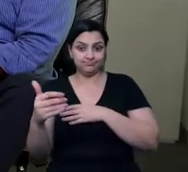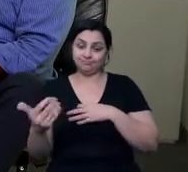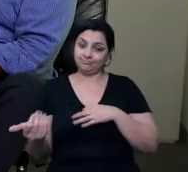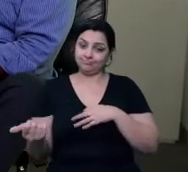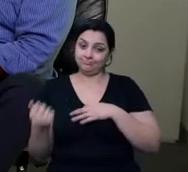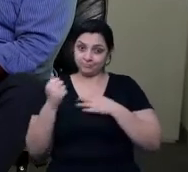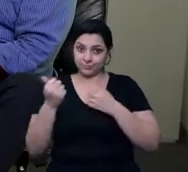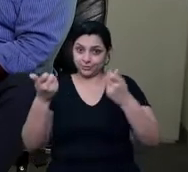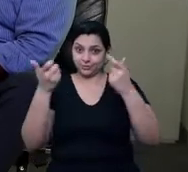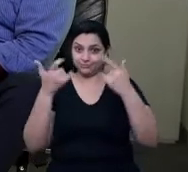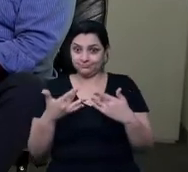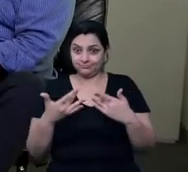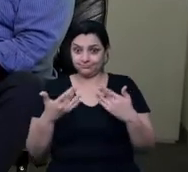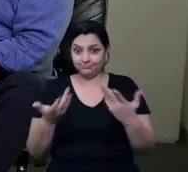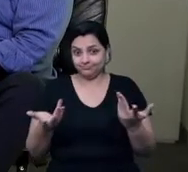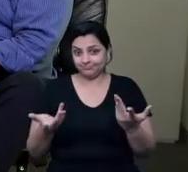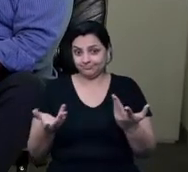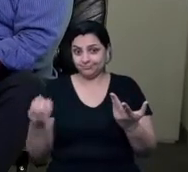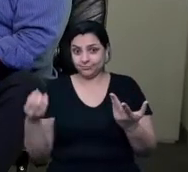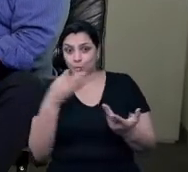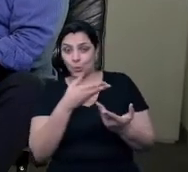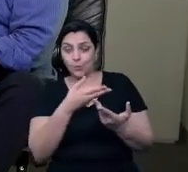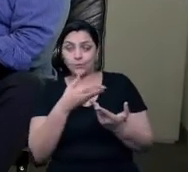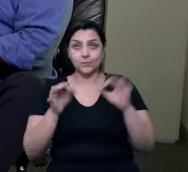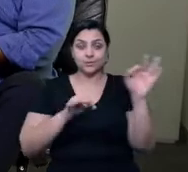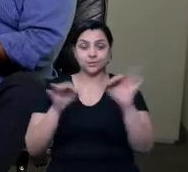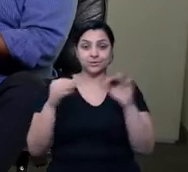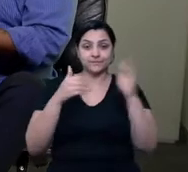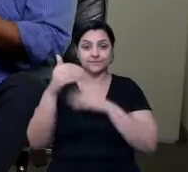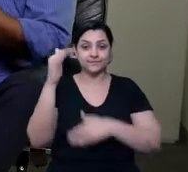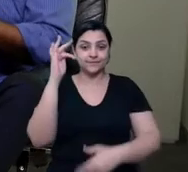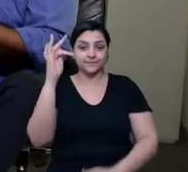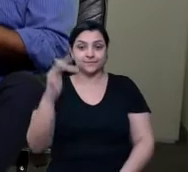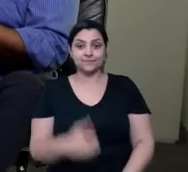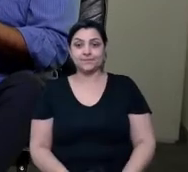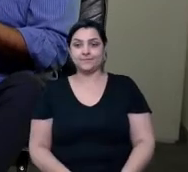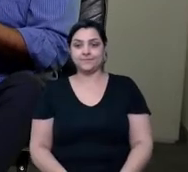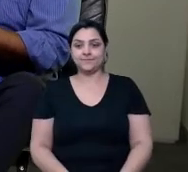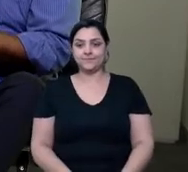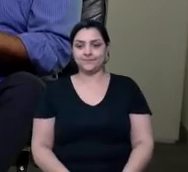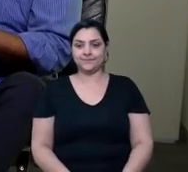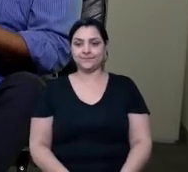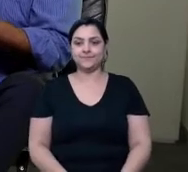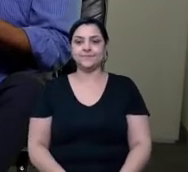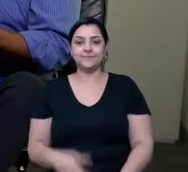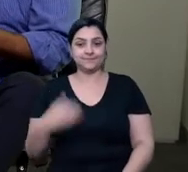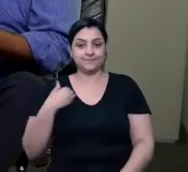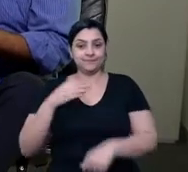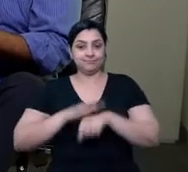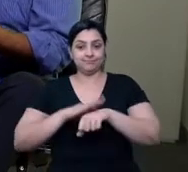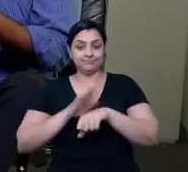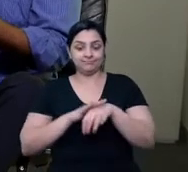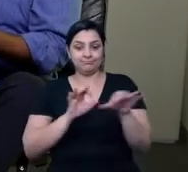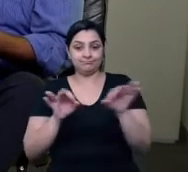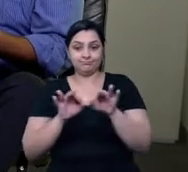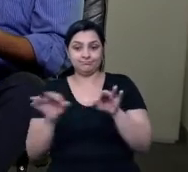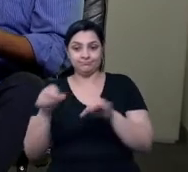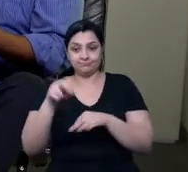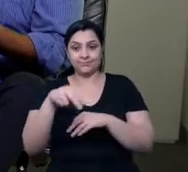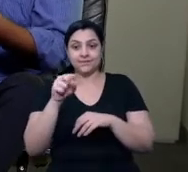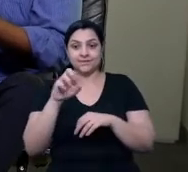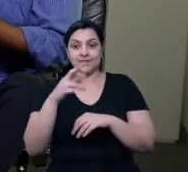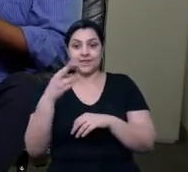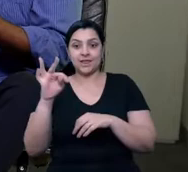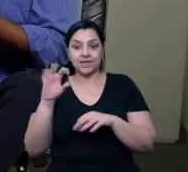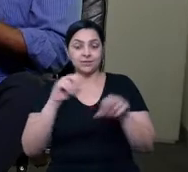gente sobre algum outro projeto que esteja em andamento? Eu estou bem envolvido nesse projeto que eu estou executando agora, que é esse Sertões, né? Porque fala muito de mim